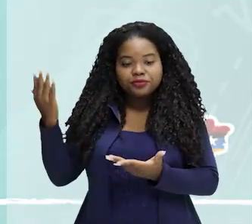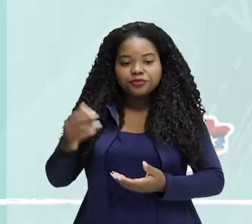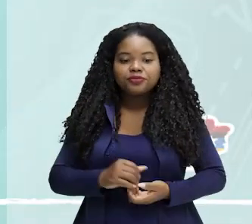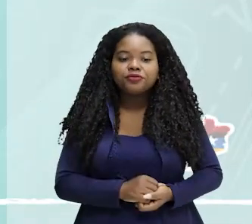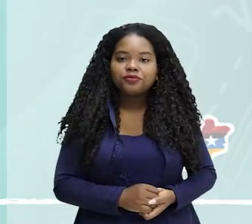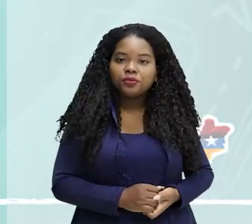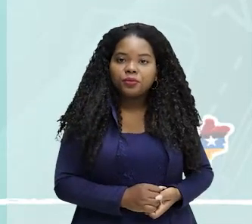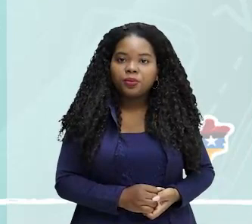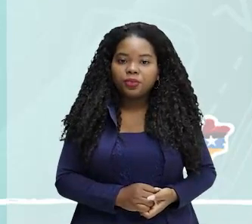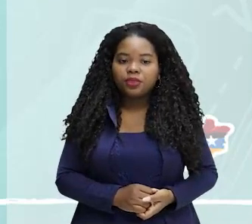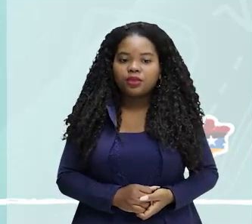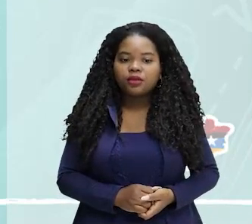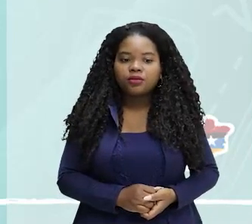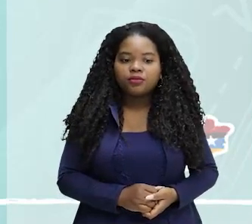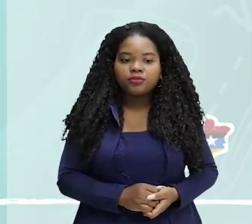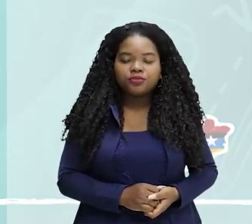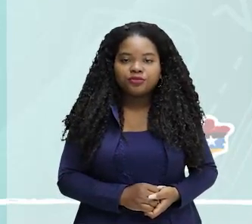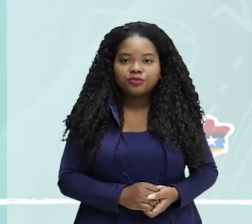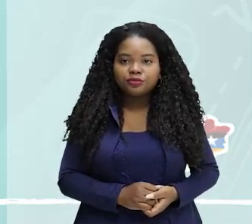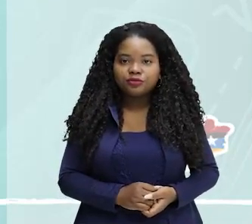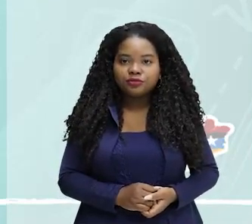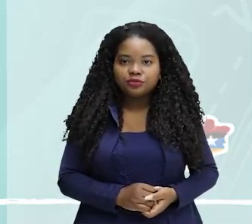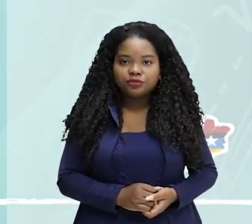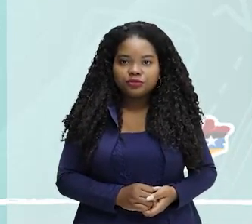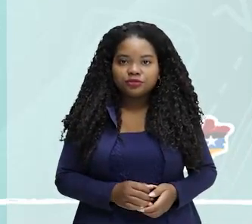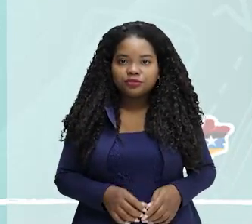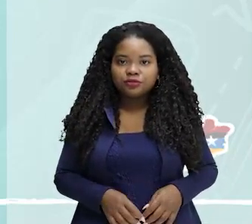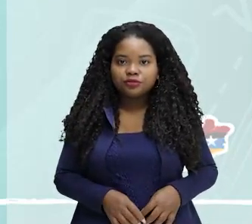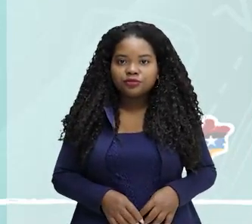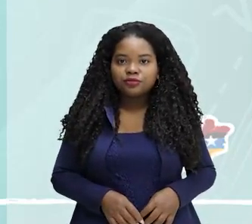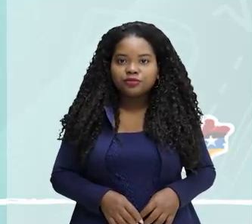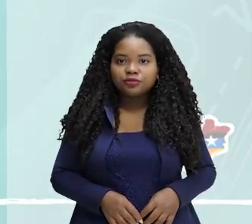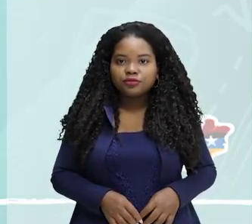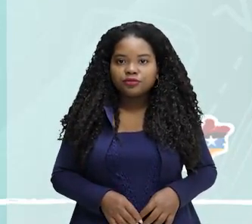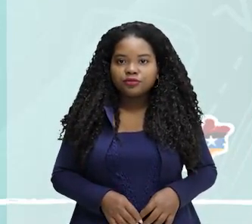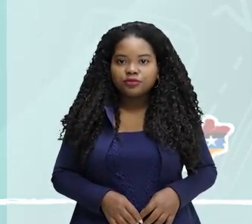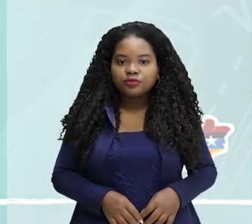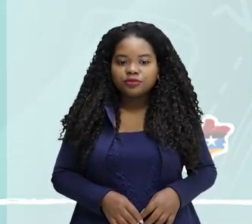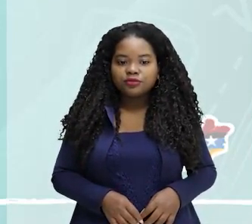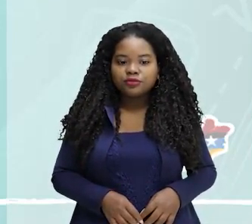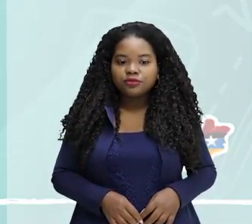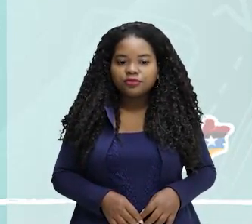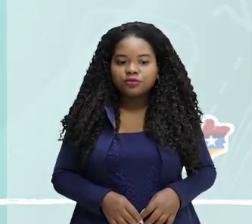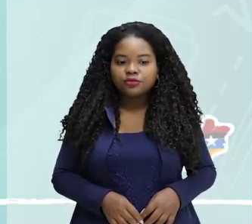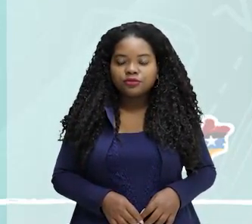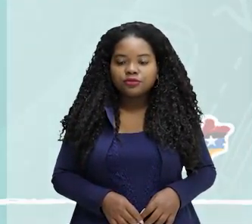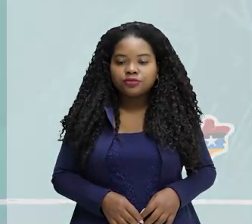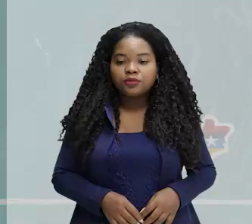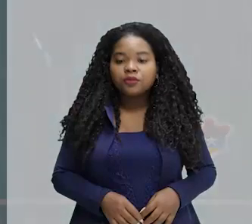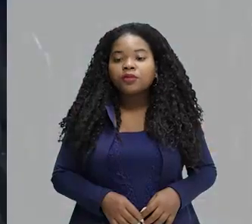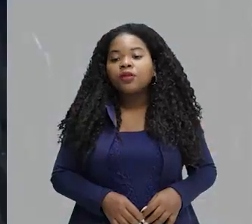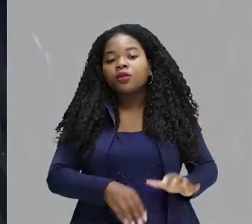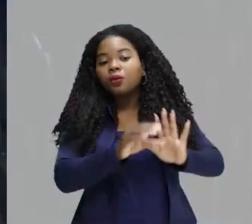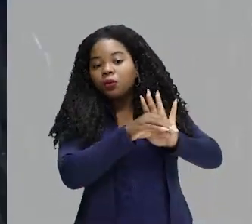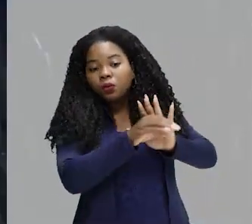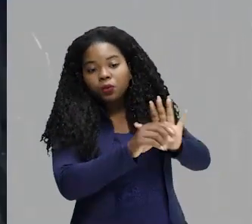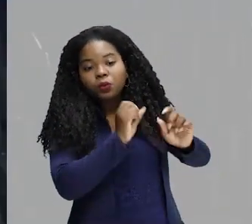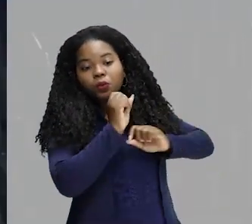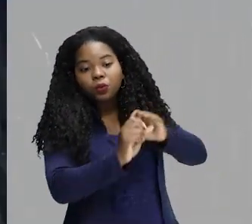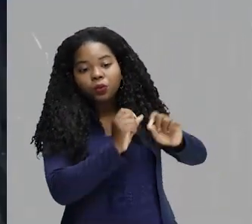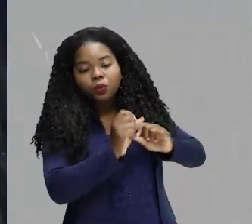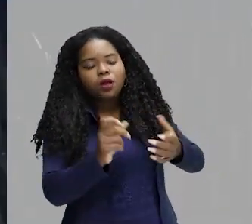a collection of words that express an emotion or idea. Então, a nossa definição